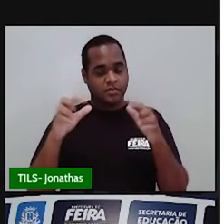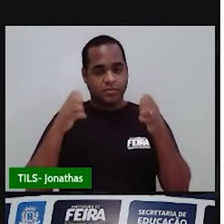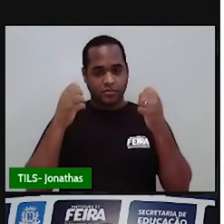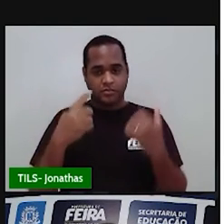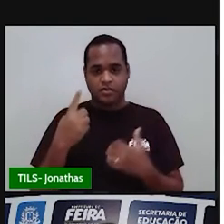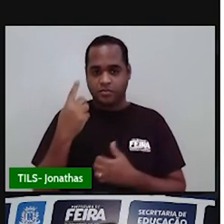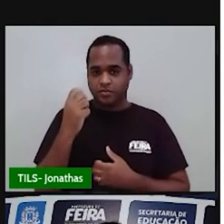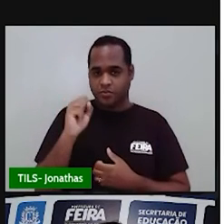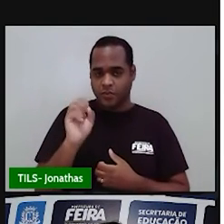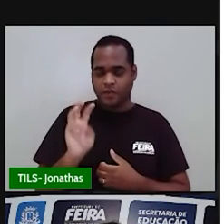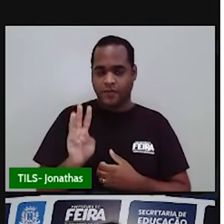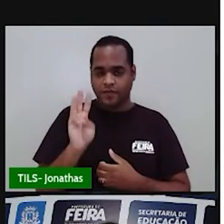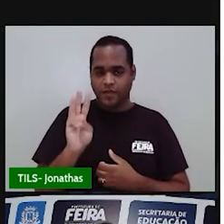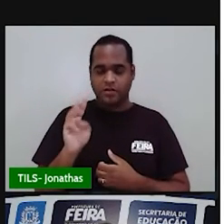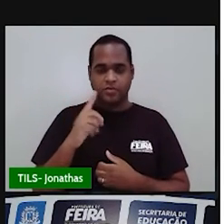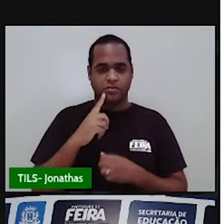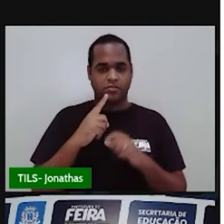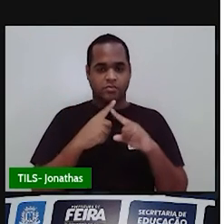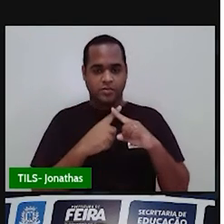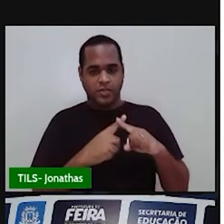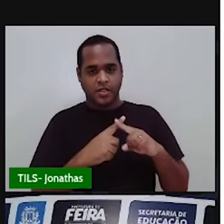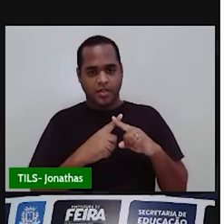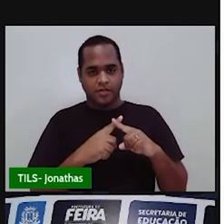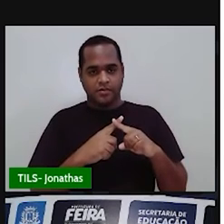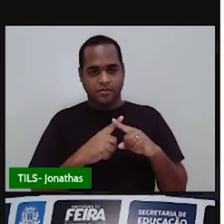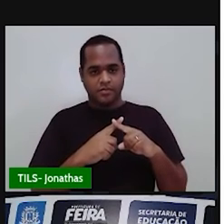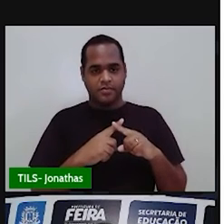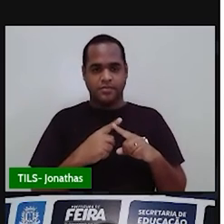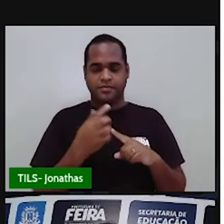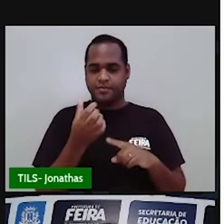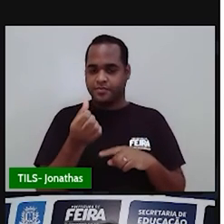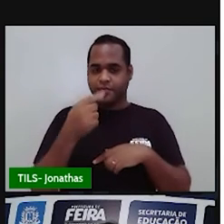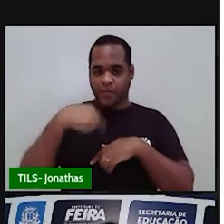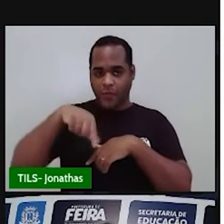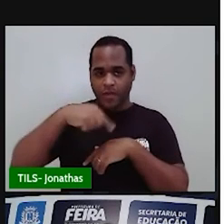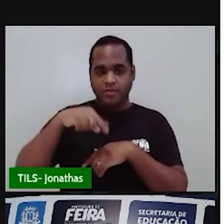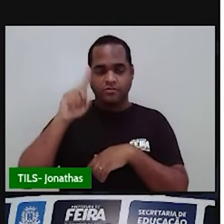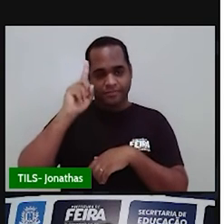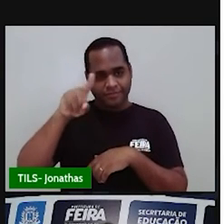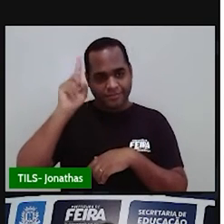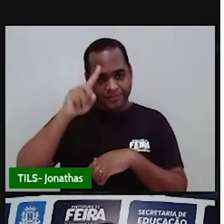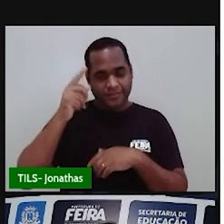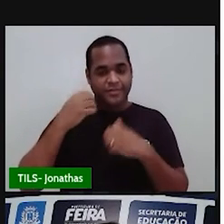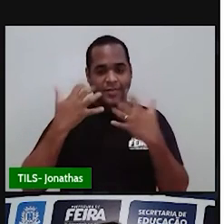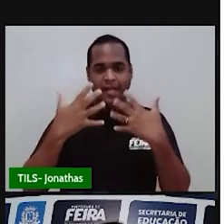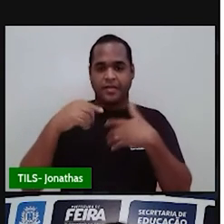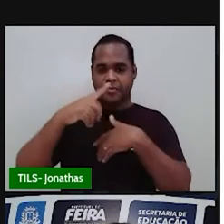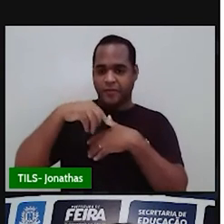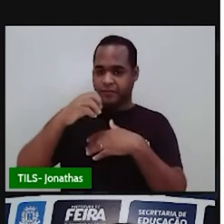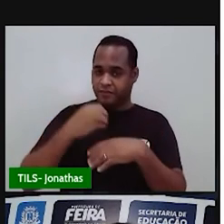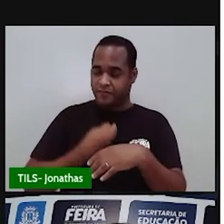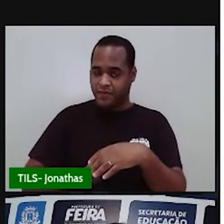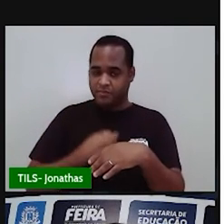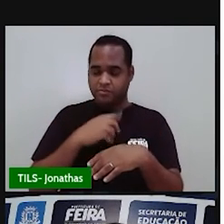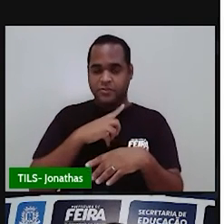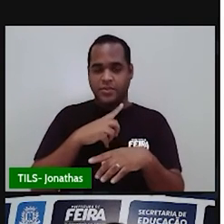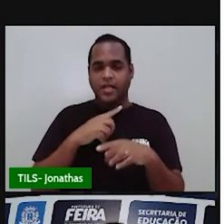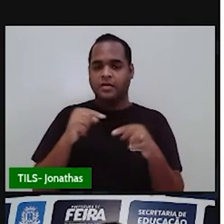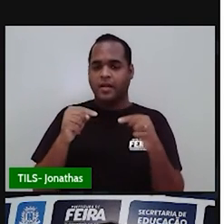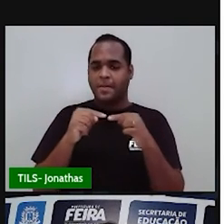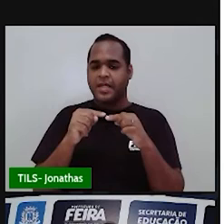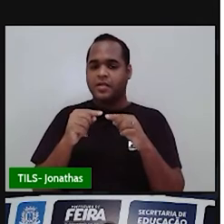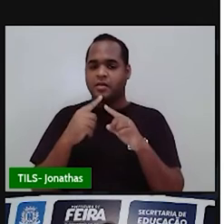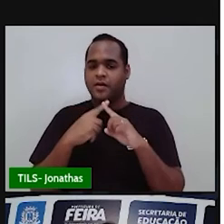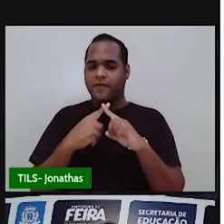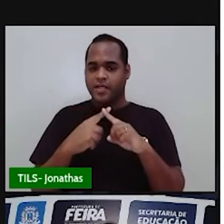de potência vezes 6 horas por dia que essa lâmpada está ficando ligada, vezes o período